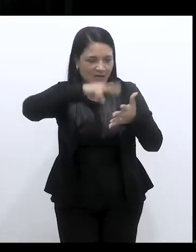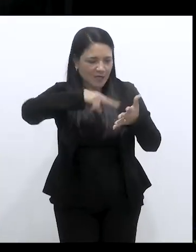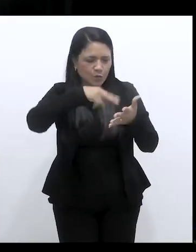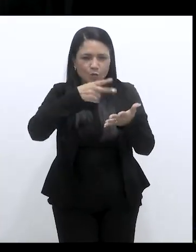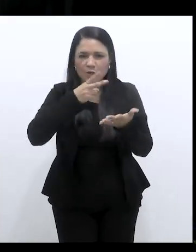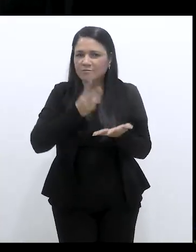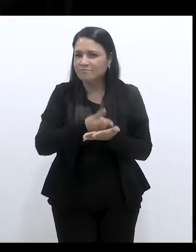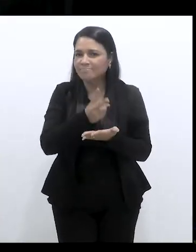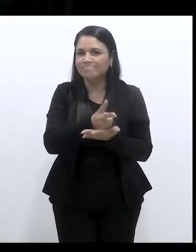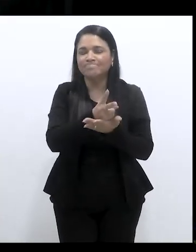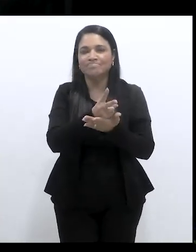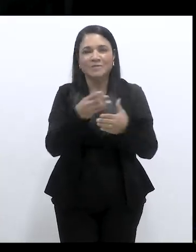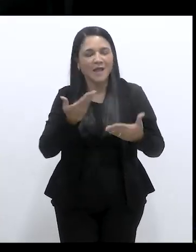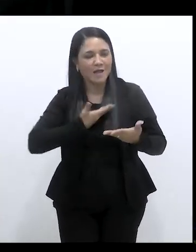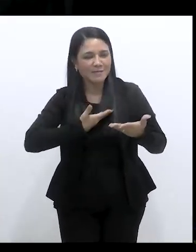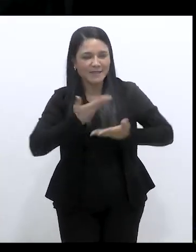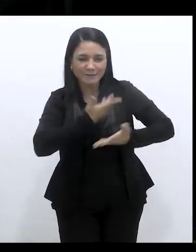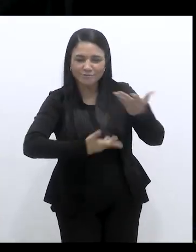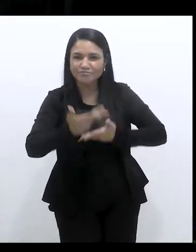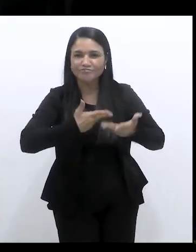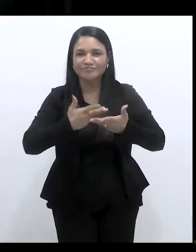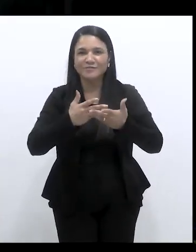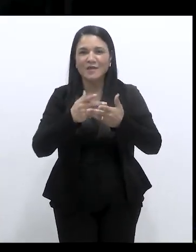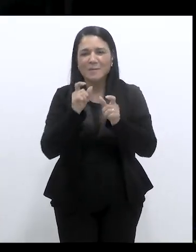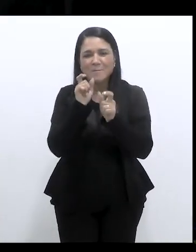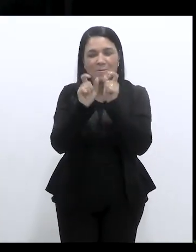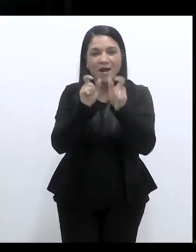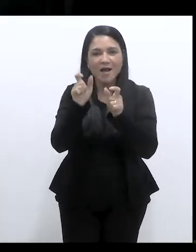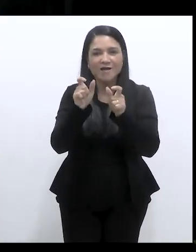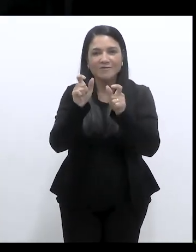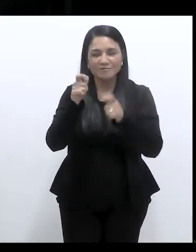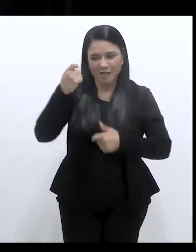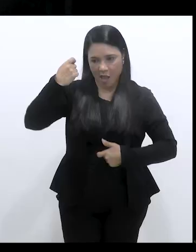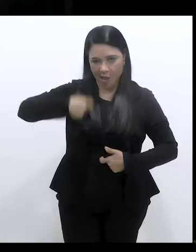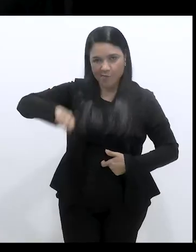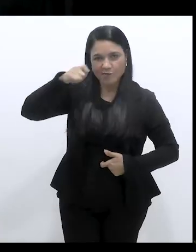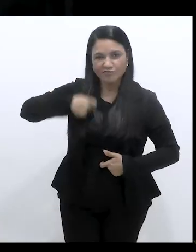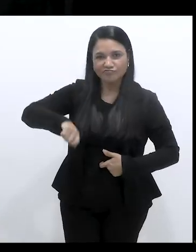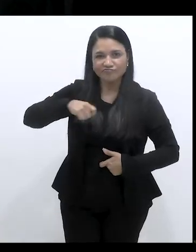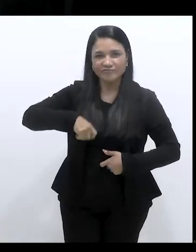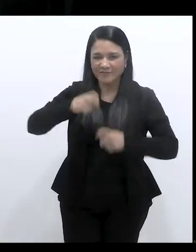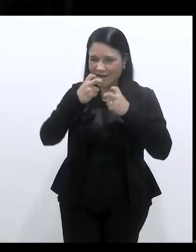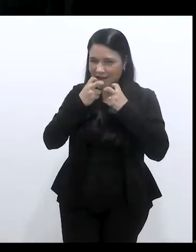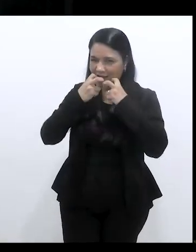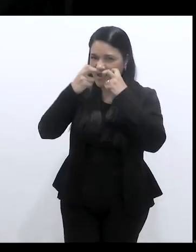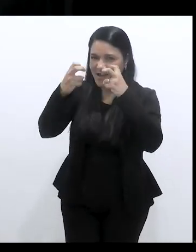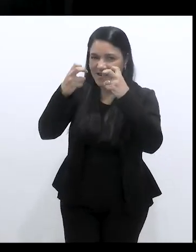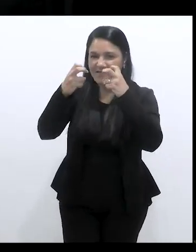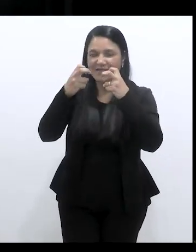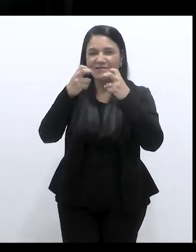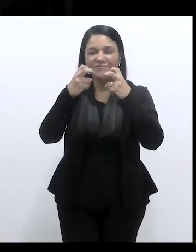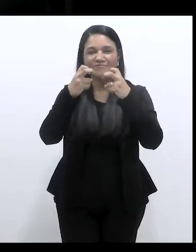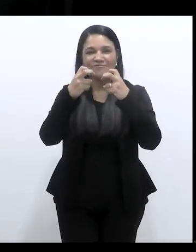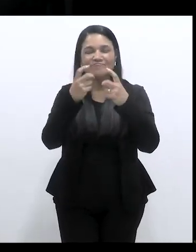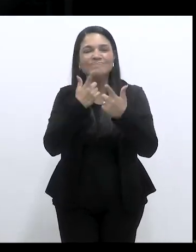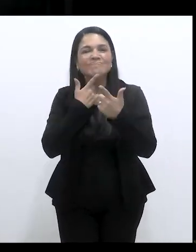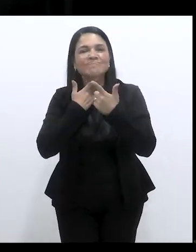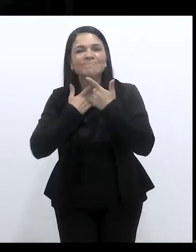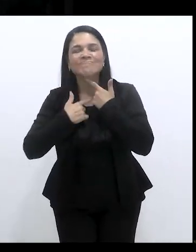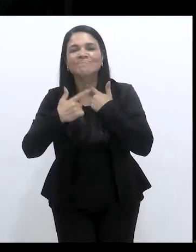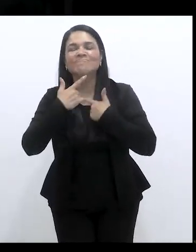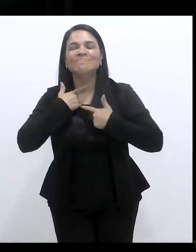ritual, amizade em trincheira e palavras em pura rebeldia. Elas gritam alto que estão sempre famintas,